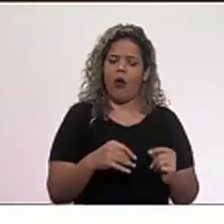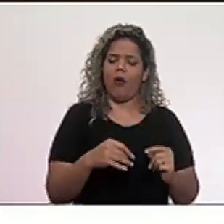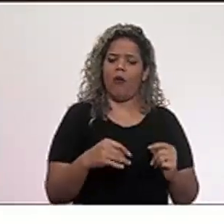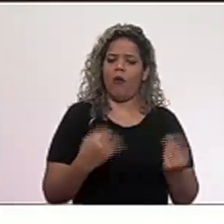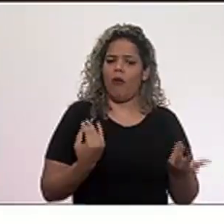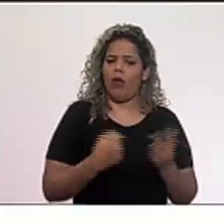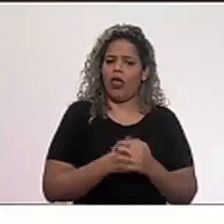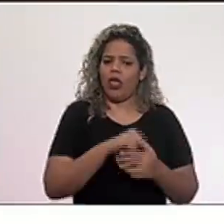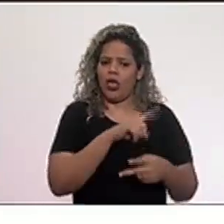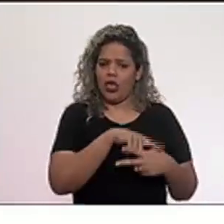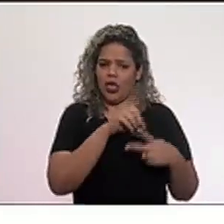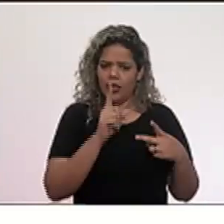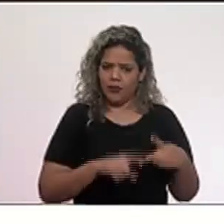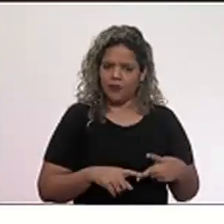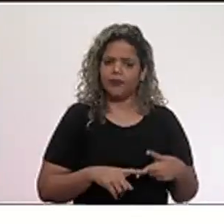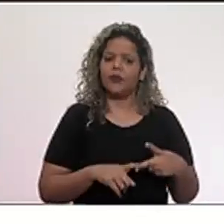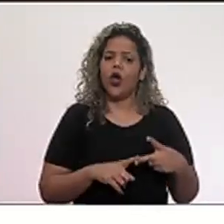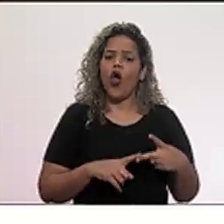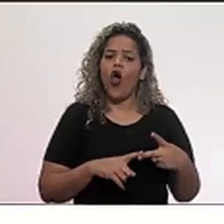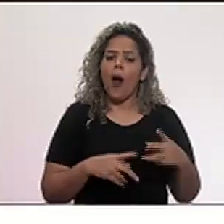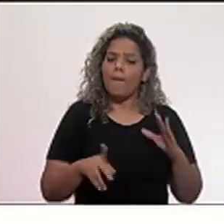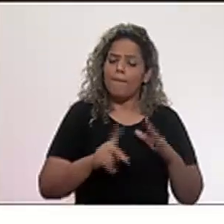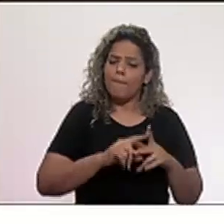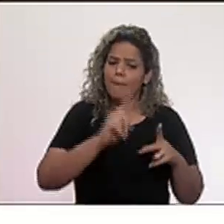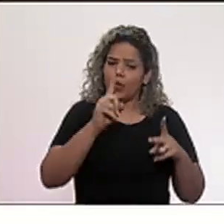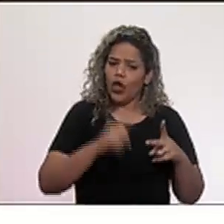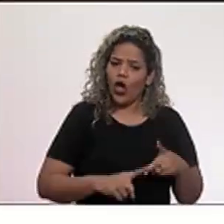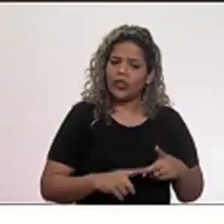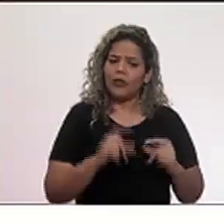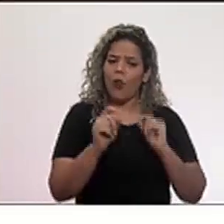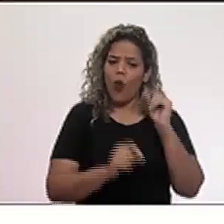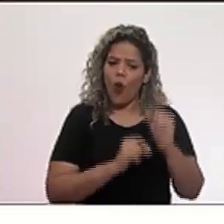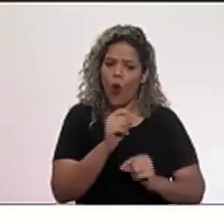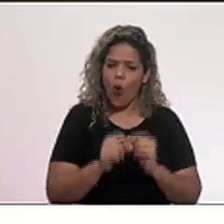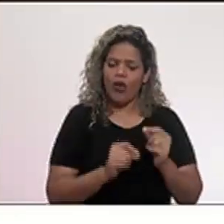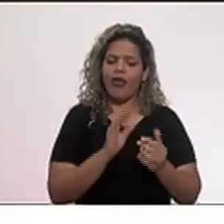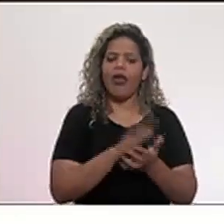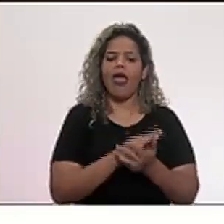colocado, e além disso, o próximo passo é querer